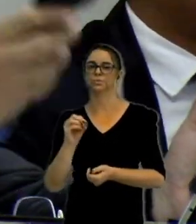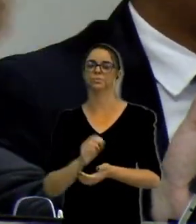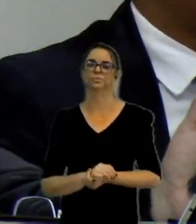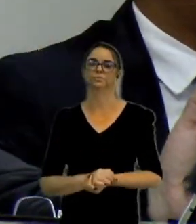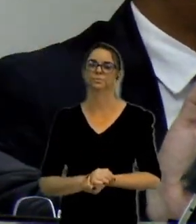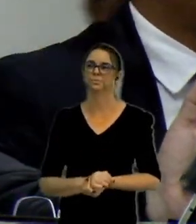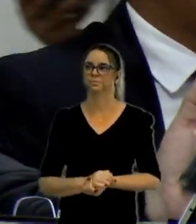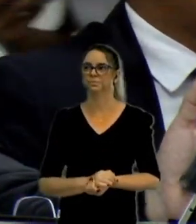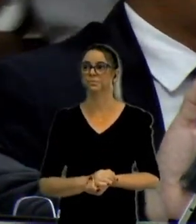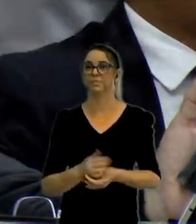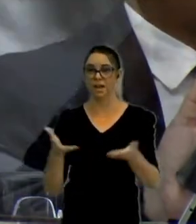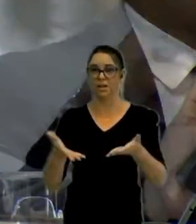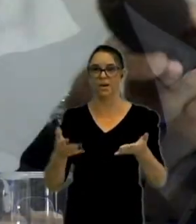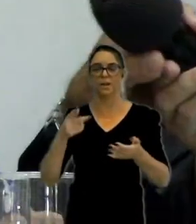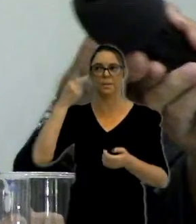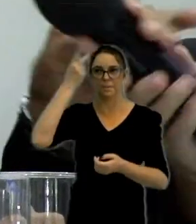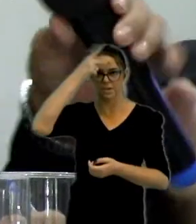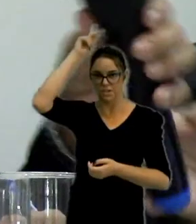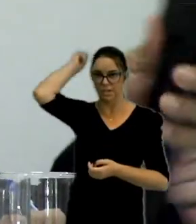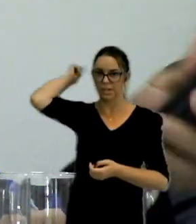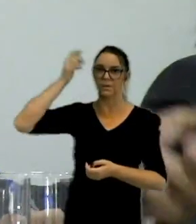Vereador Pachequinho.